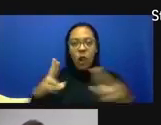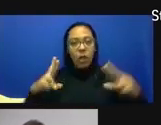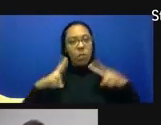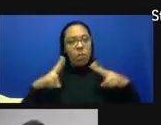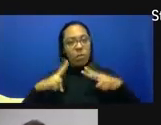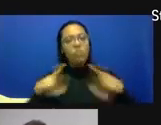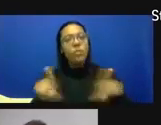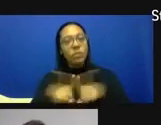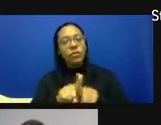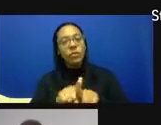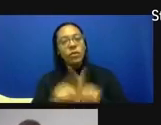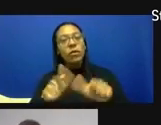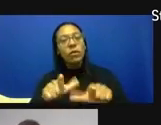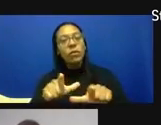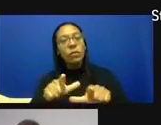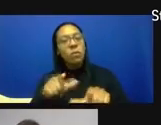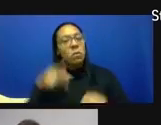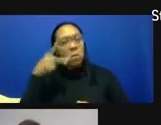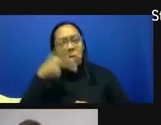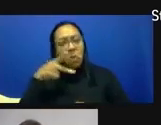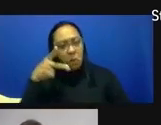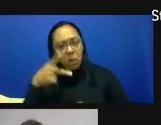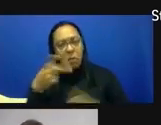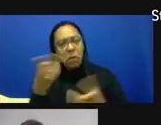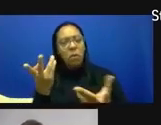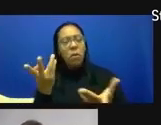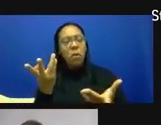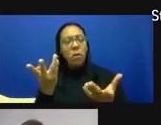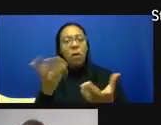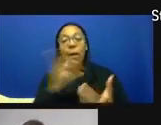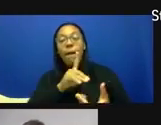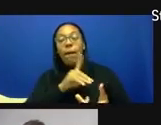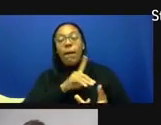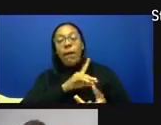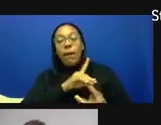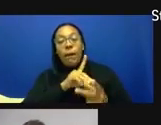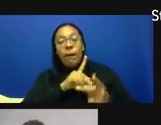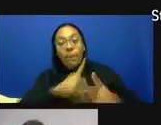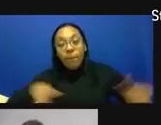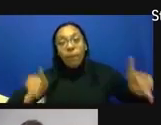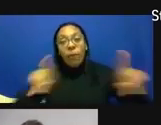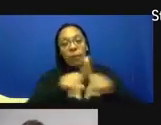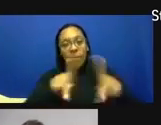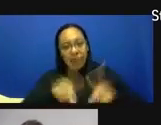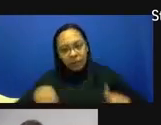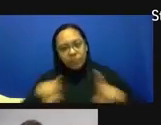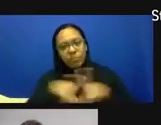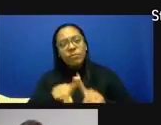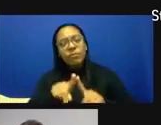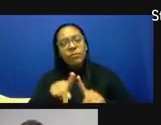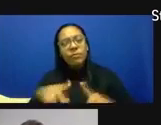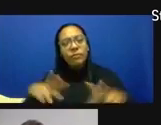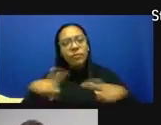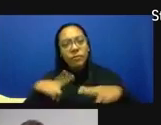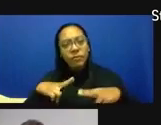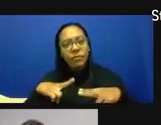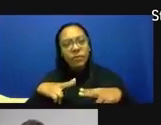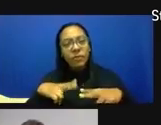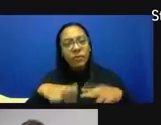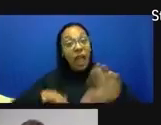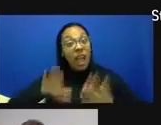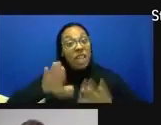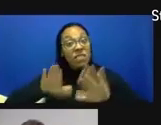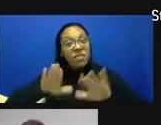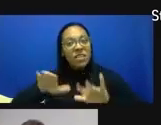vou fazer escolas públicas, privadas e de todas as idades, né? Quando eu faço uma palestra, às vezes vem criança de 7 anos, de